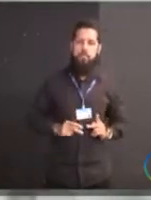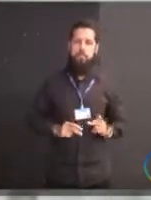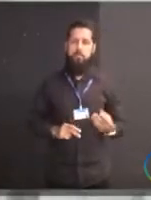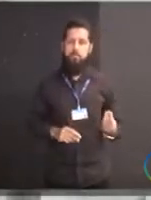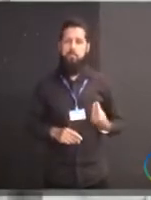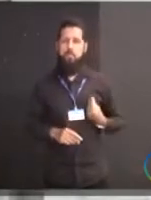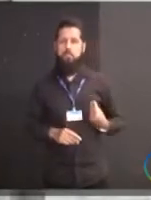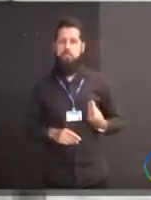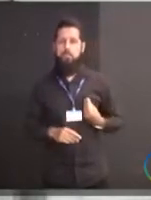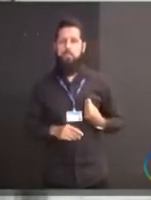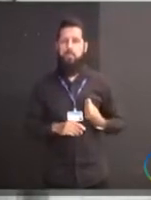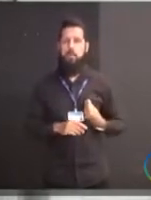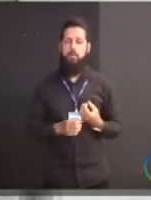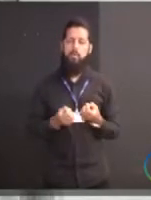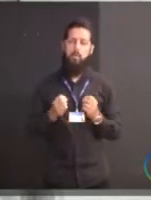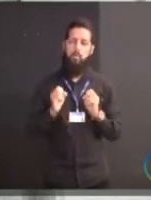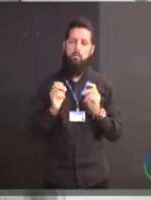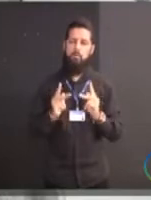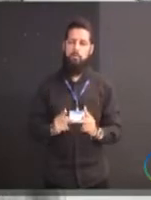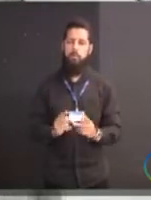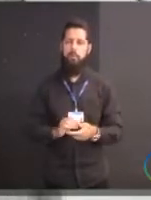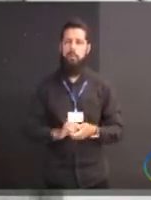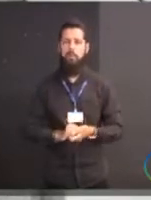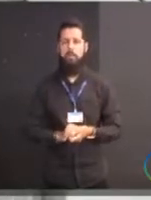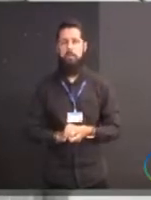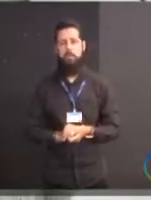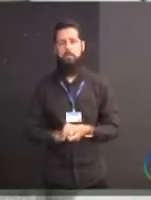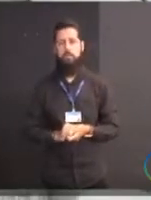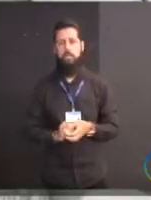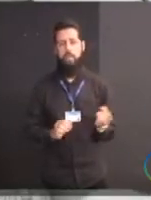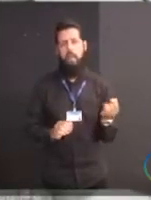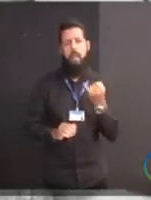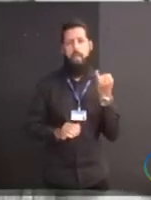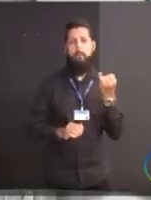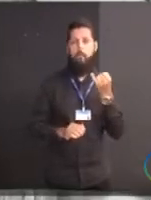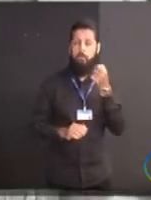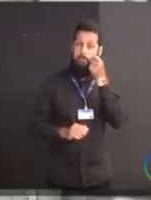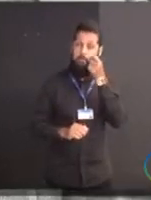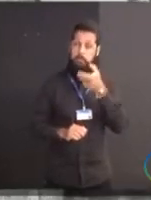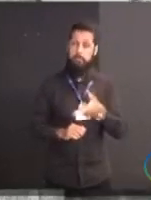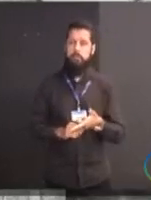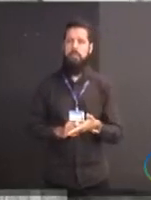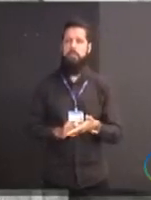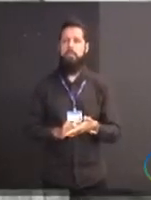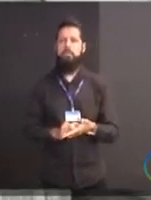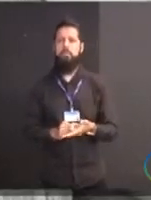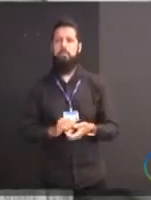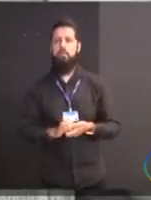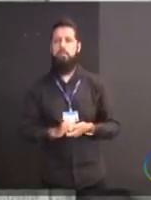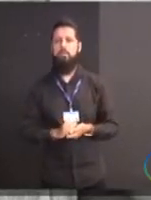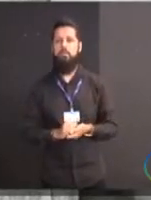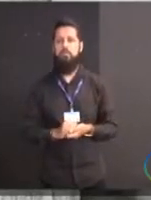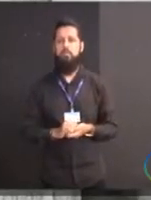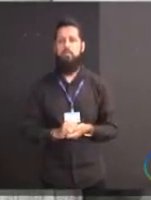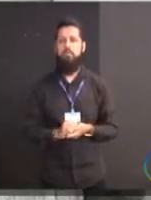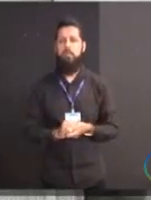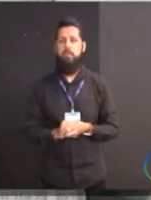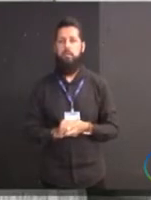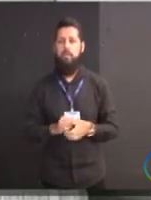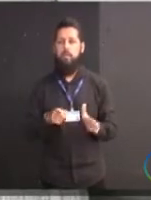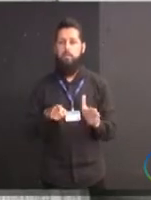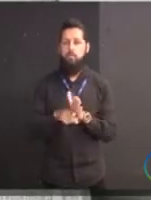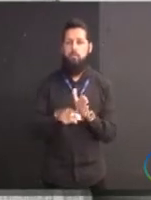Muito bem. Essa resposta, Chico, é muito interessante, porque realmente o problema da parapsicologia para nós é esse,